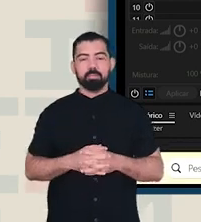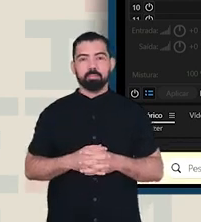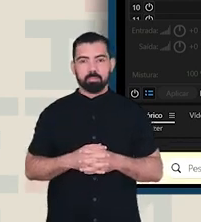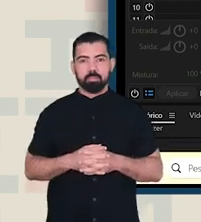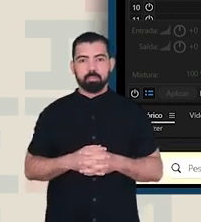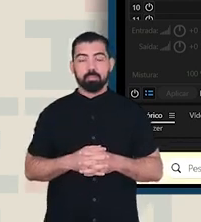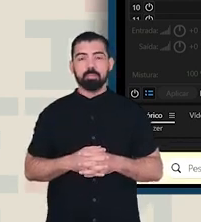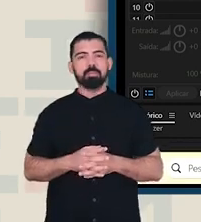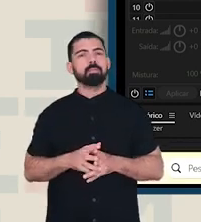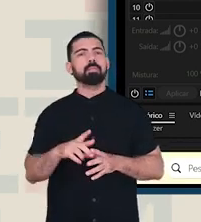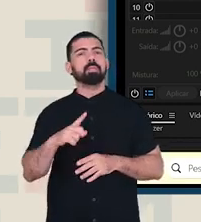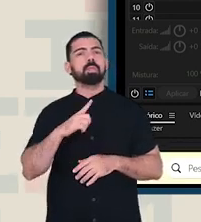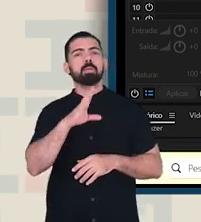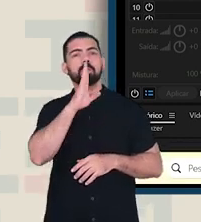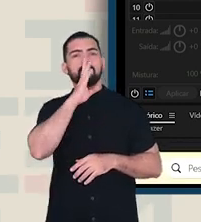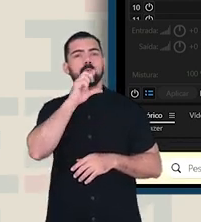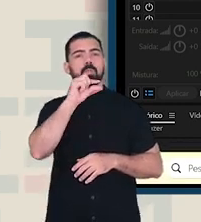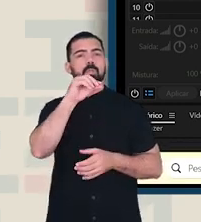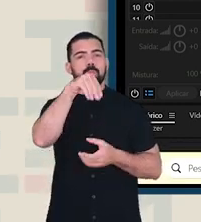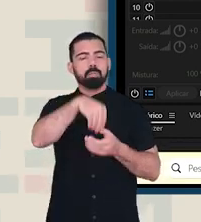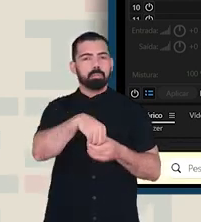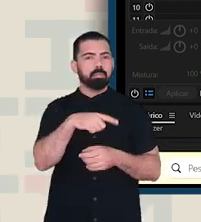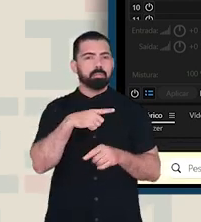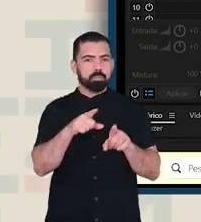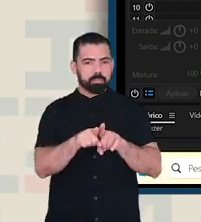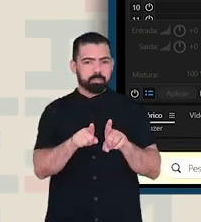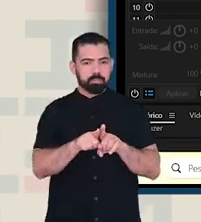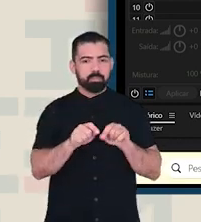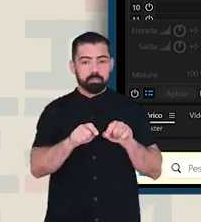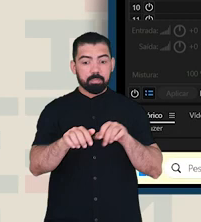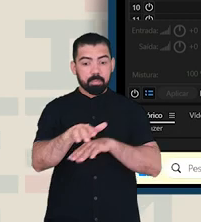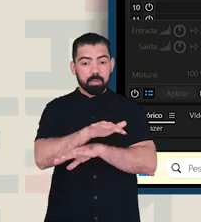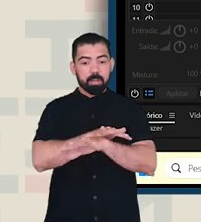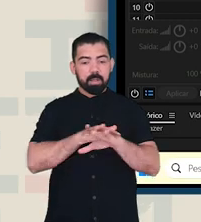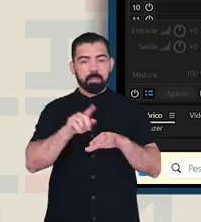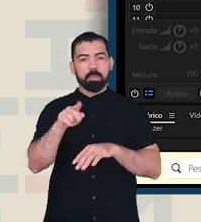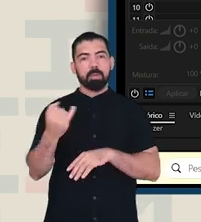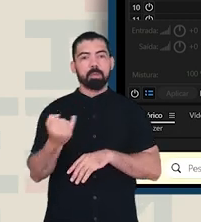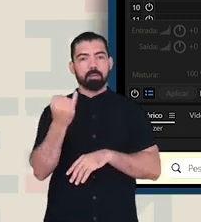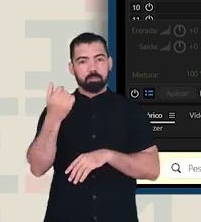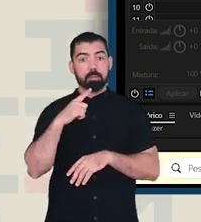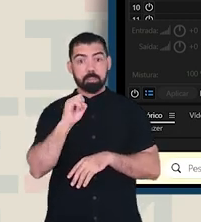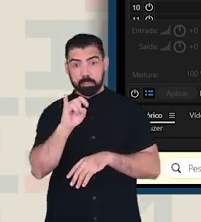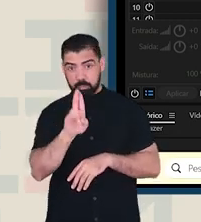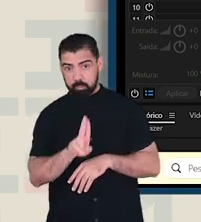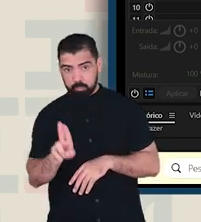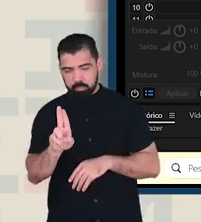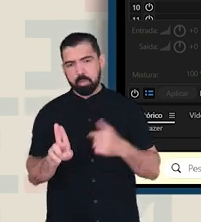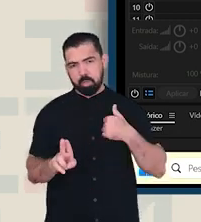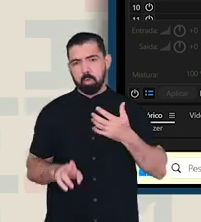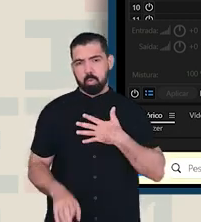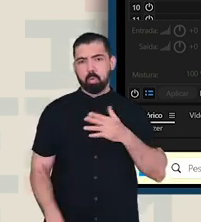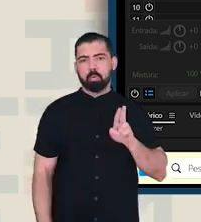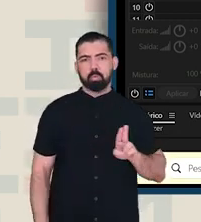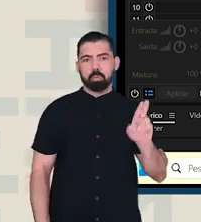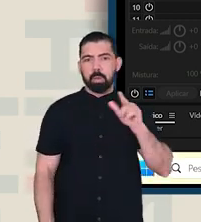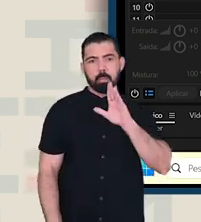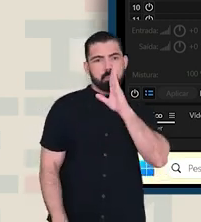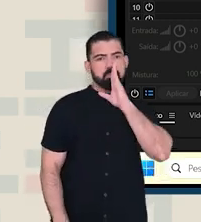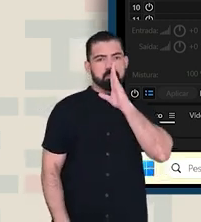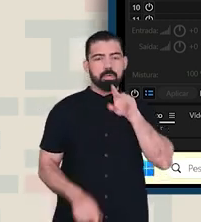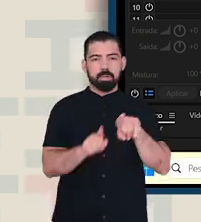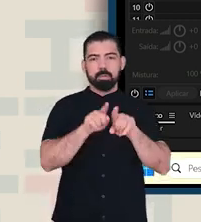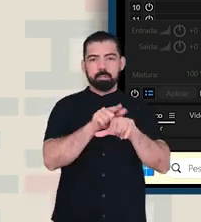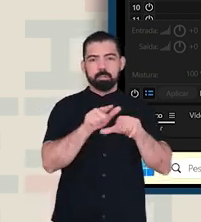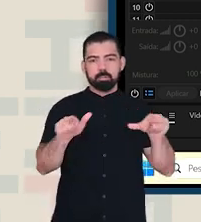Sempre deixar um pouquinho de silêncio, sempre deixar um pouquinho de ambiência, se é que vamos utilizar, eu utilizo.